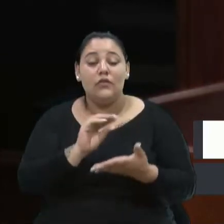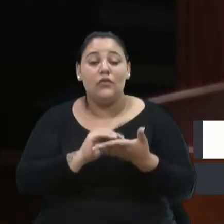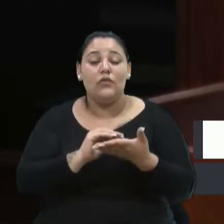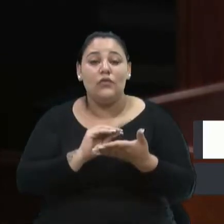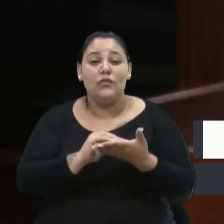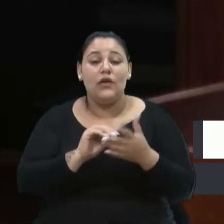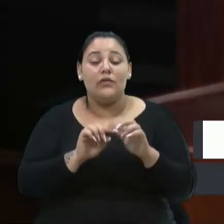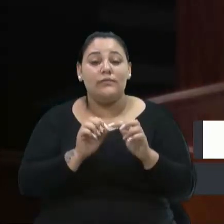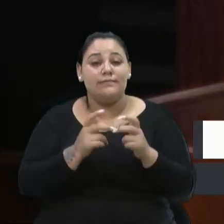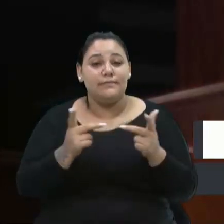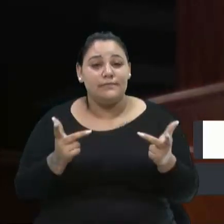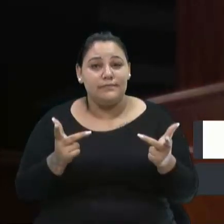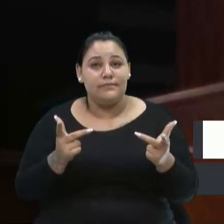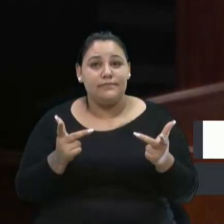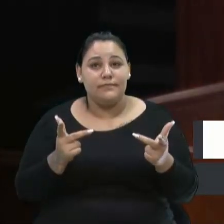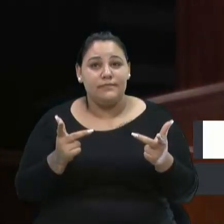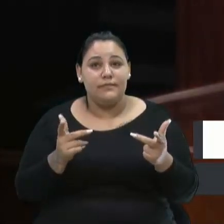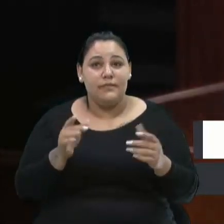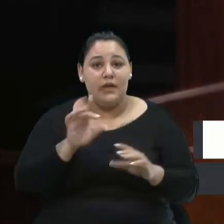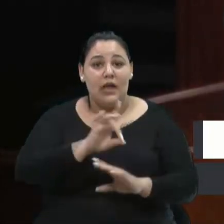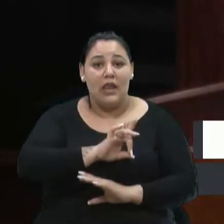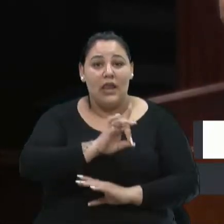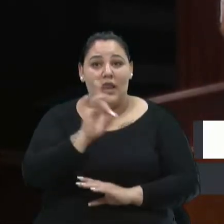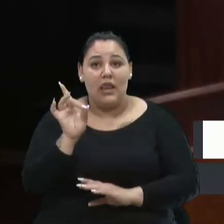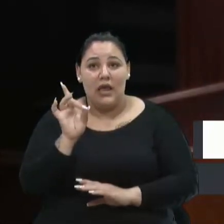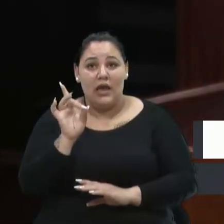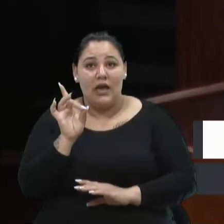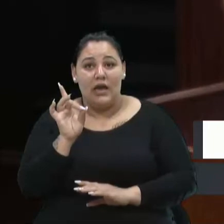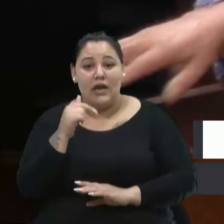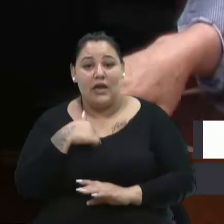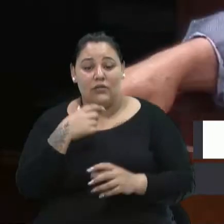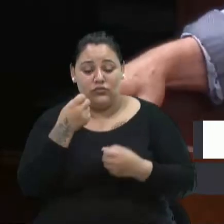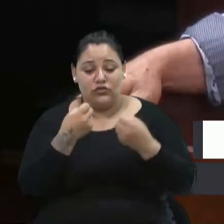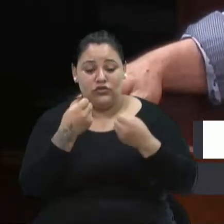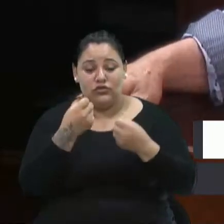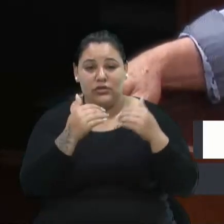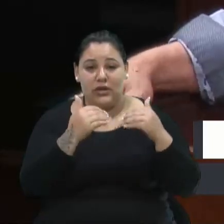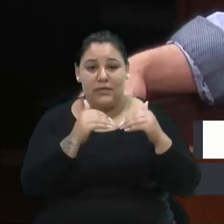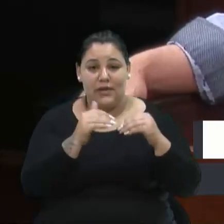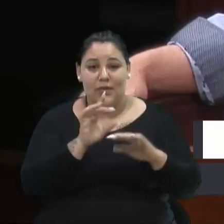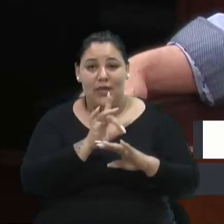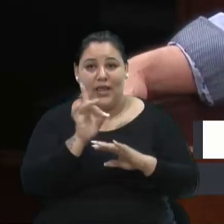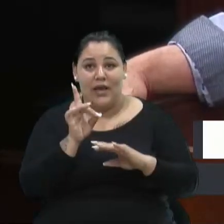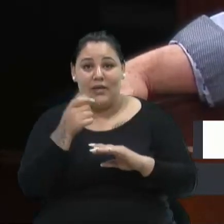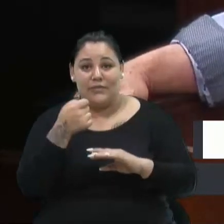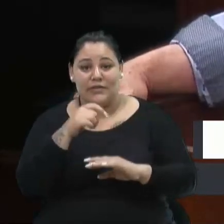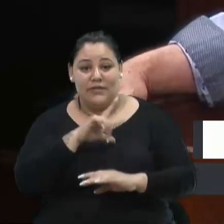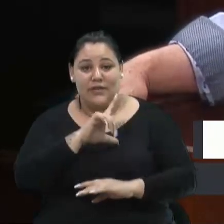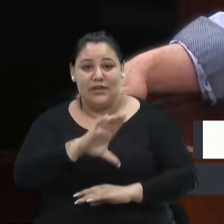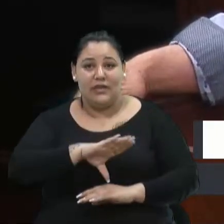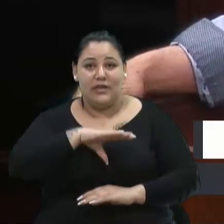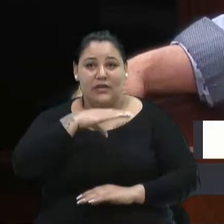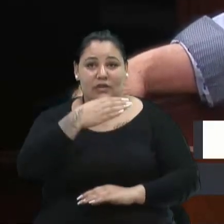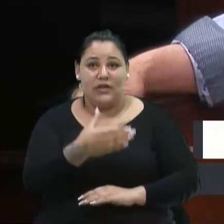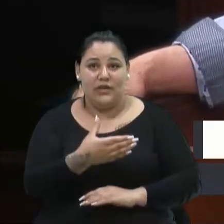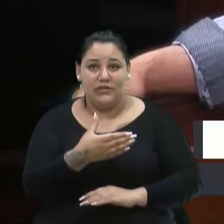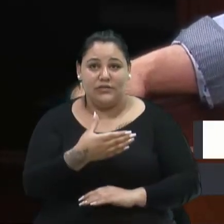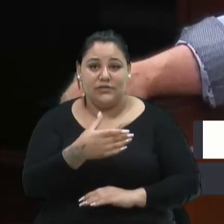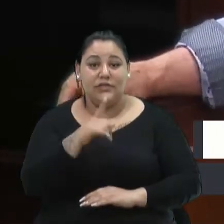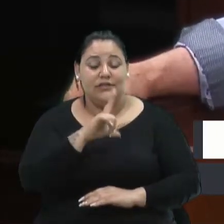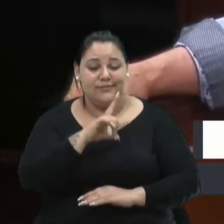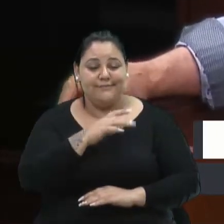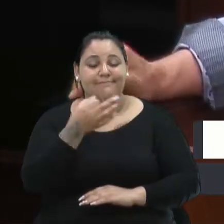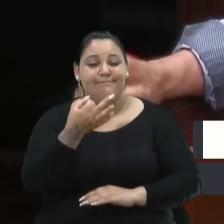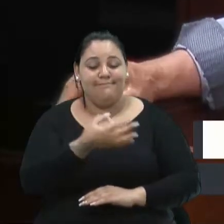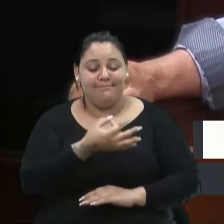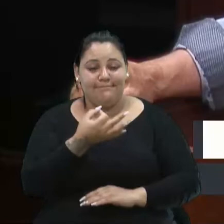lá em Galópolis, só eu dirigia ele ilegalmente porque não tinha condições, eu tinha que ter coragem, eles tinham razão, meus funcionários.